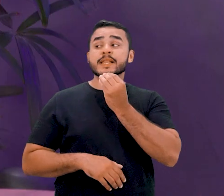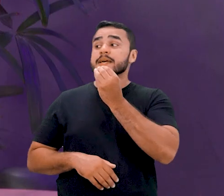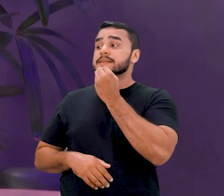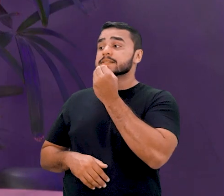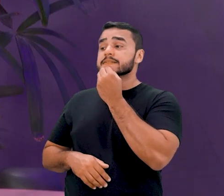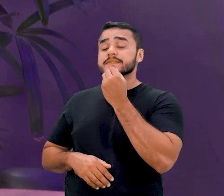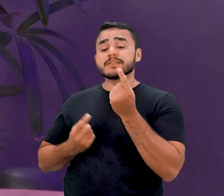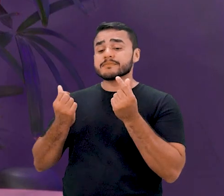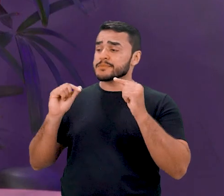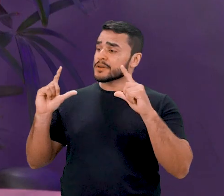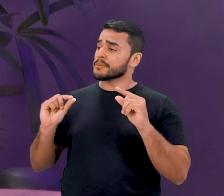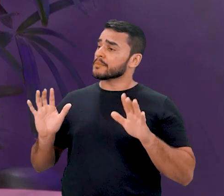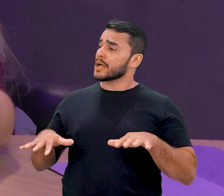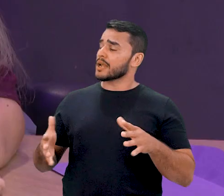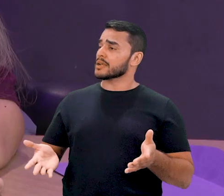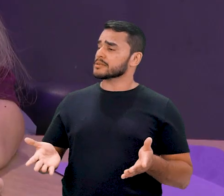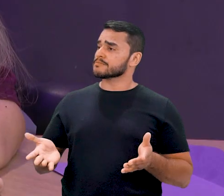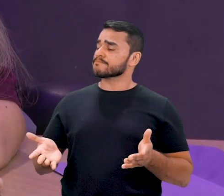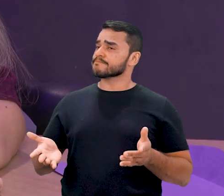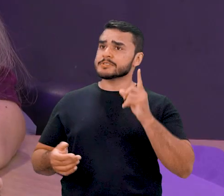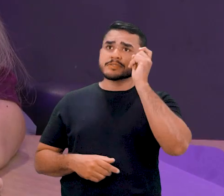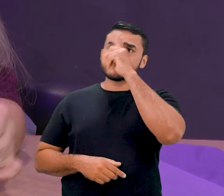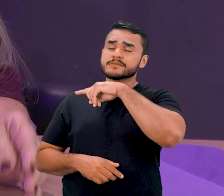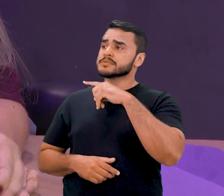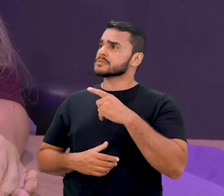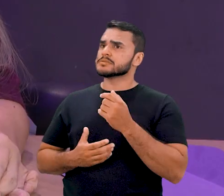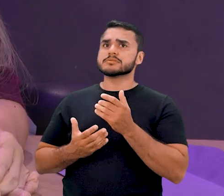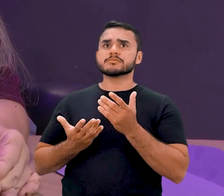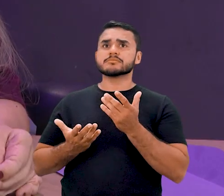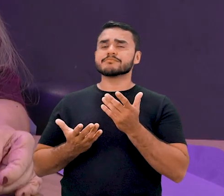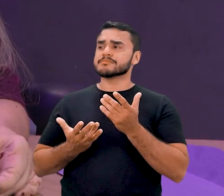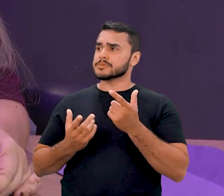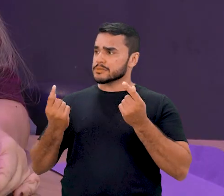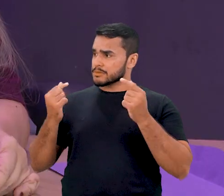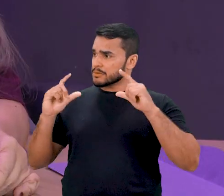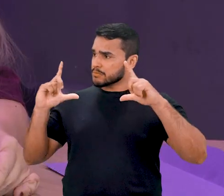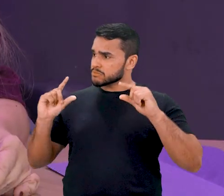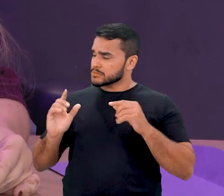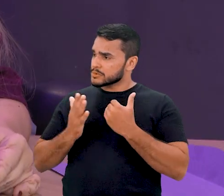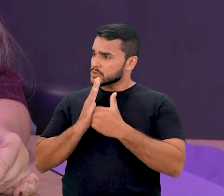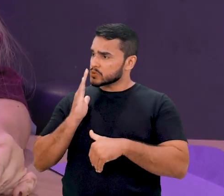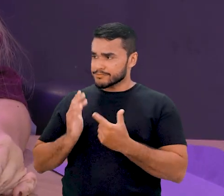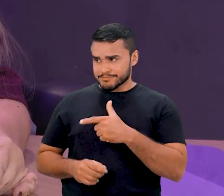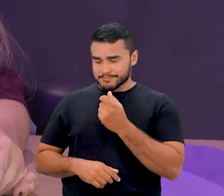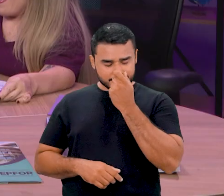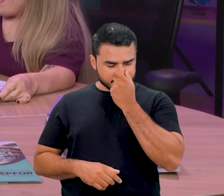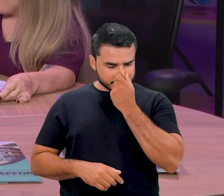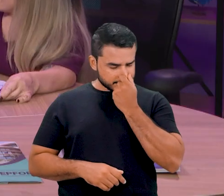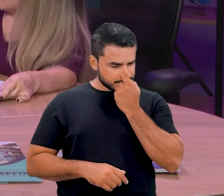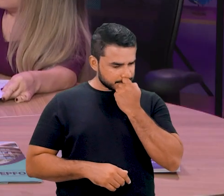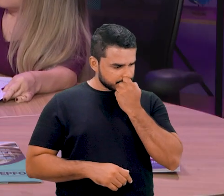para facilitar, mas é difícil o acesso, porque é muito caro. A gente não tem desconto em nada, meu povo. Nada. Né? Tudo